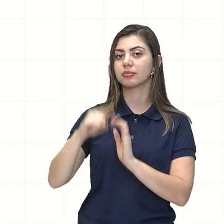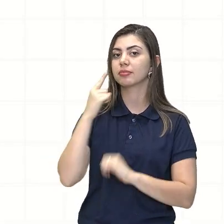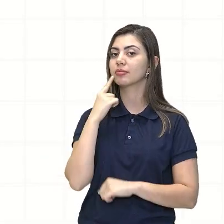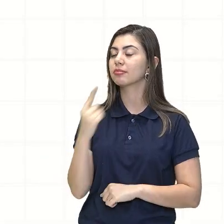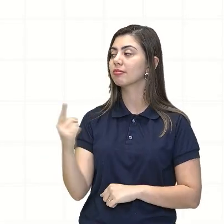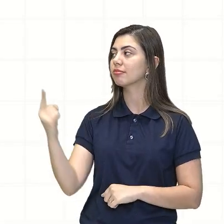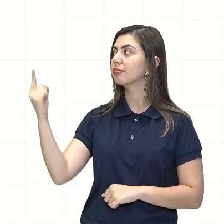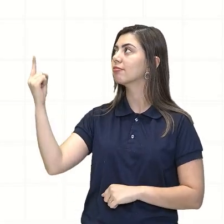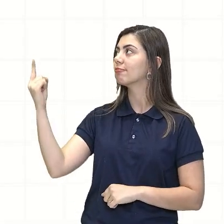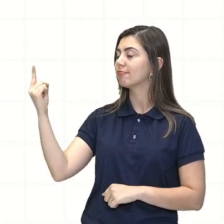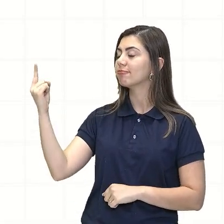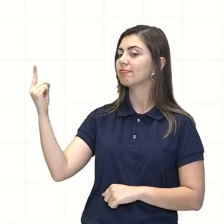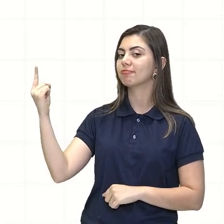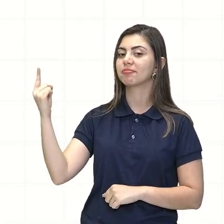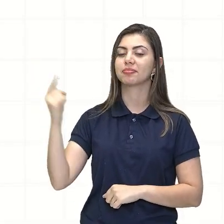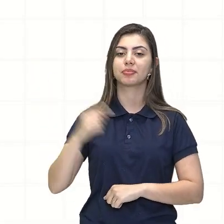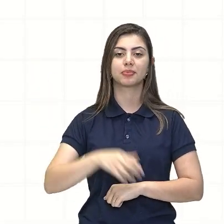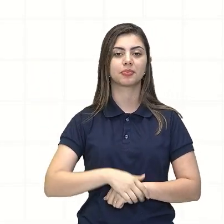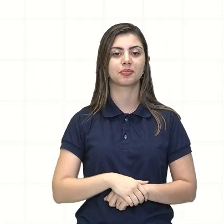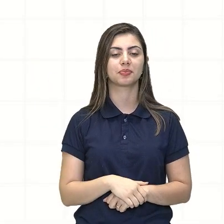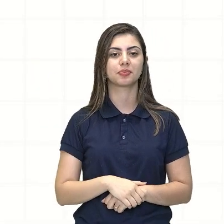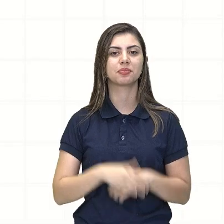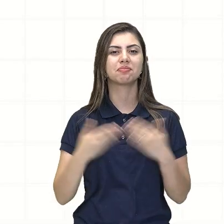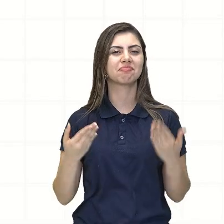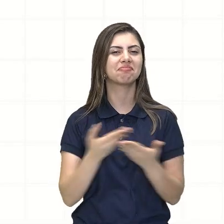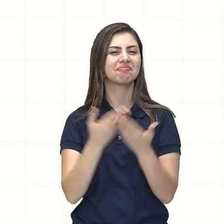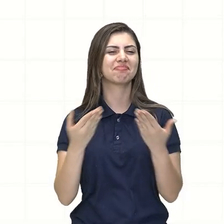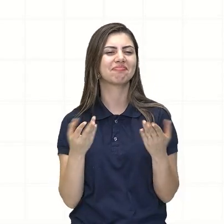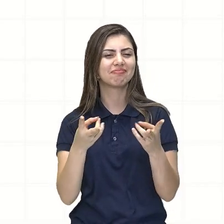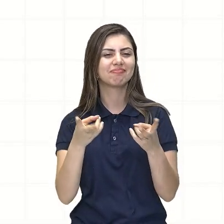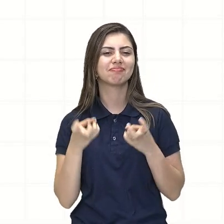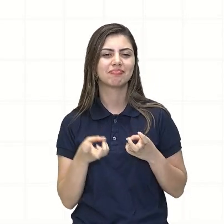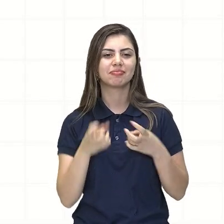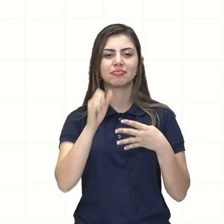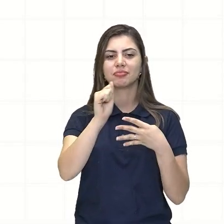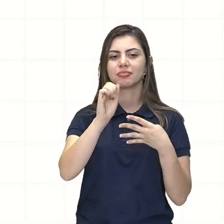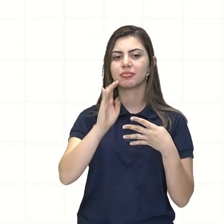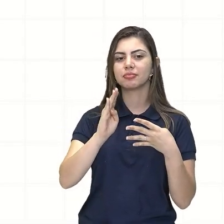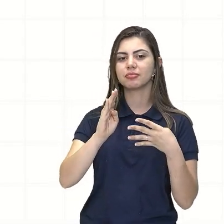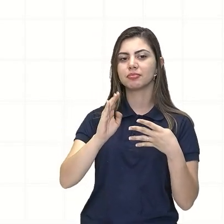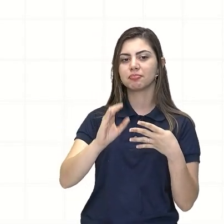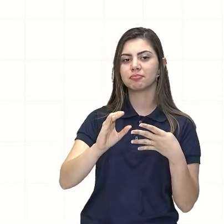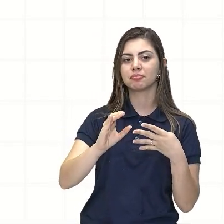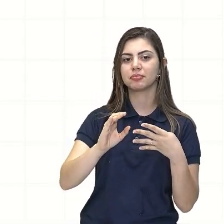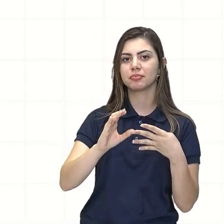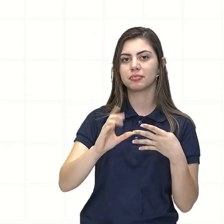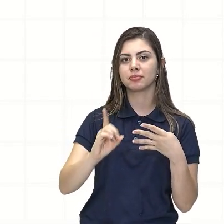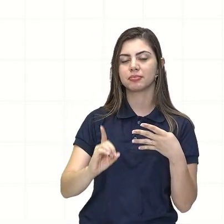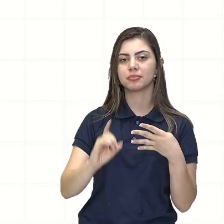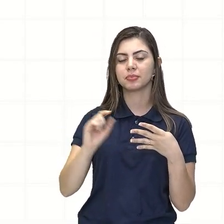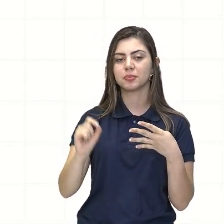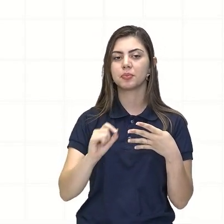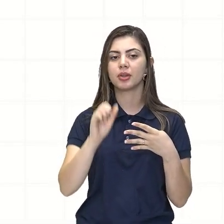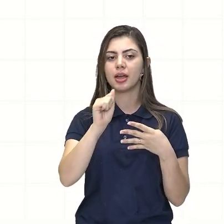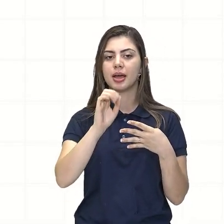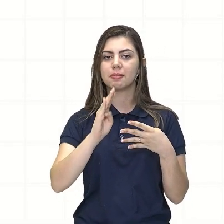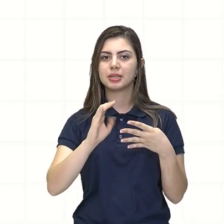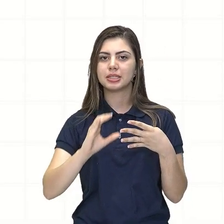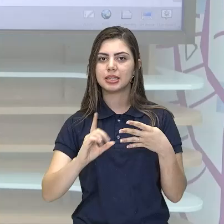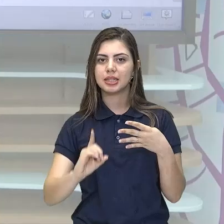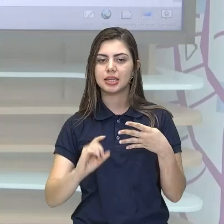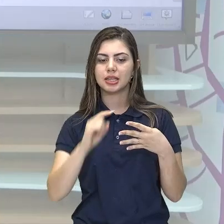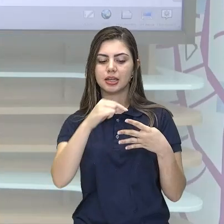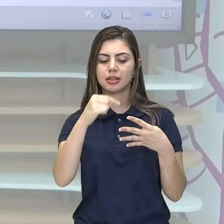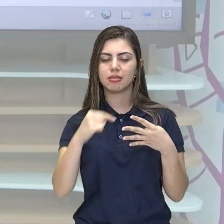330. Tá ok? Então, observe que em todas as situações, a gente vai